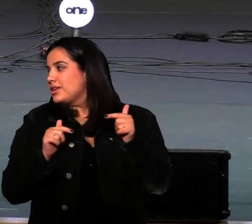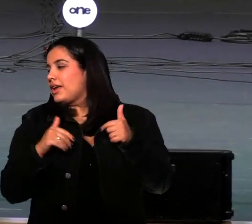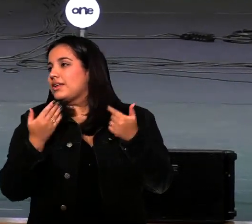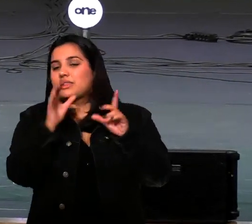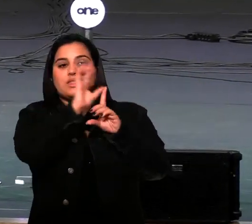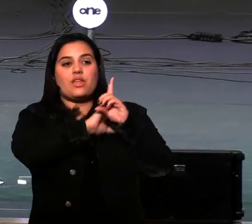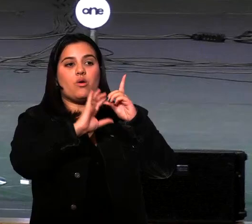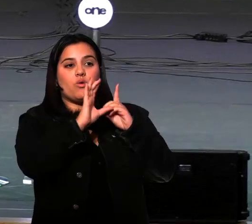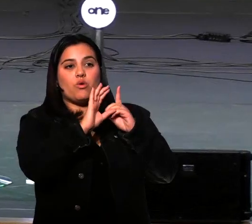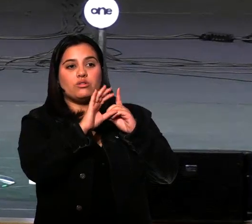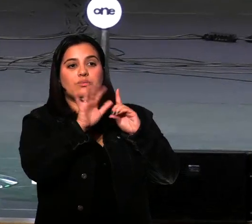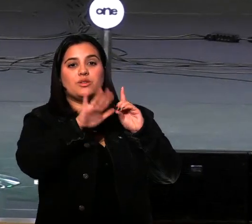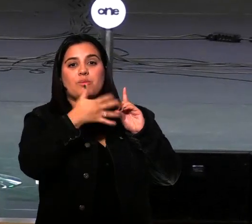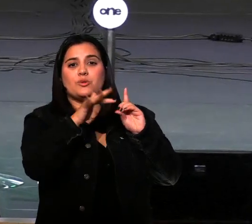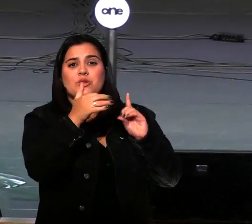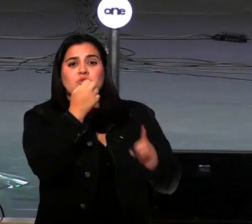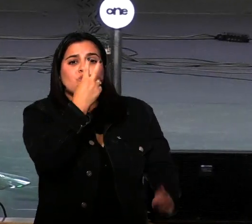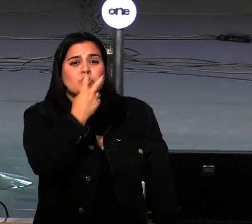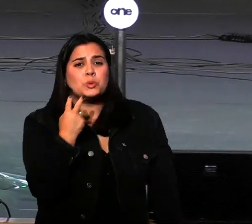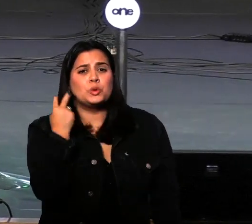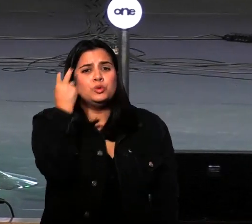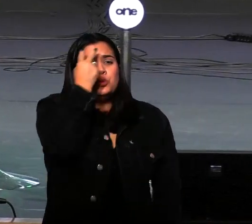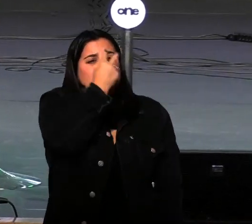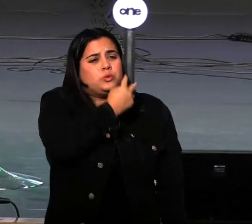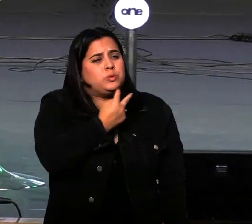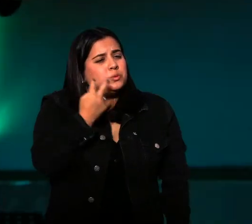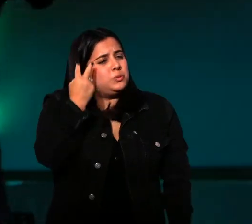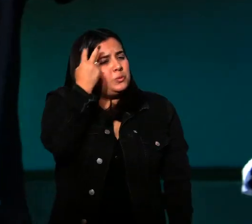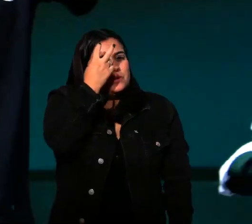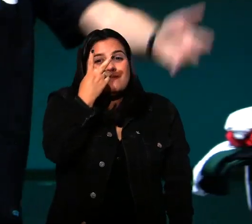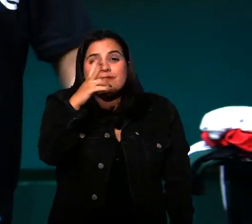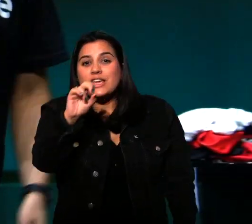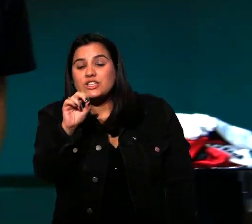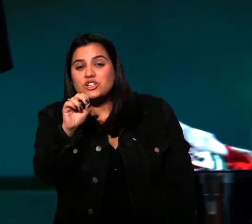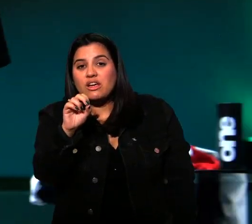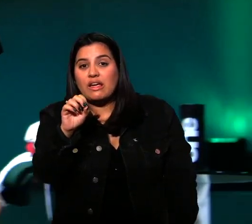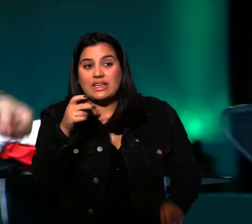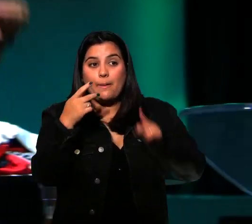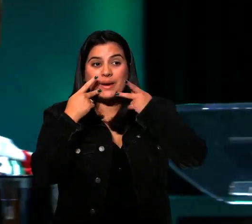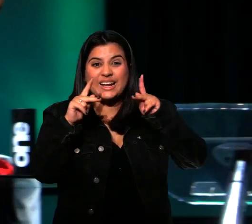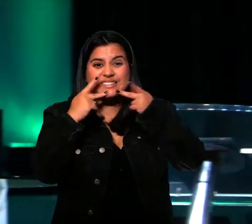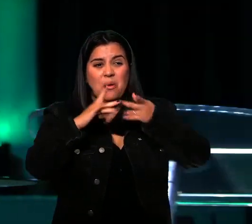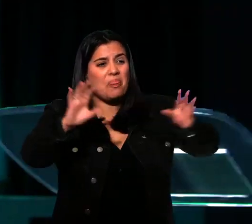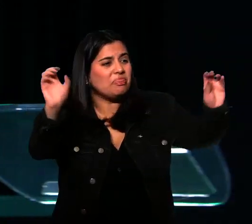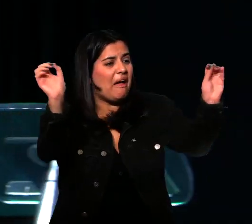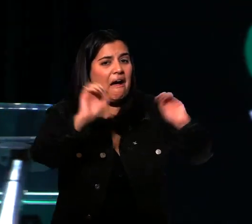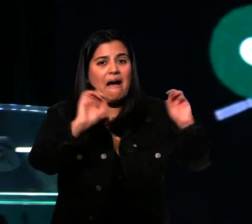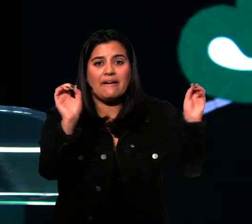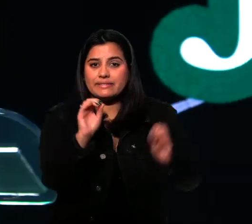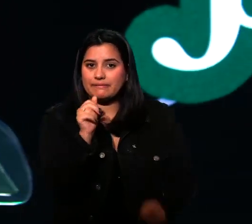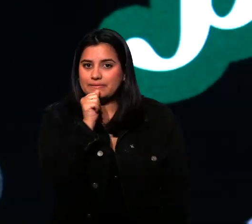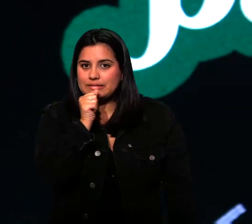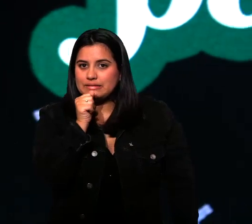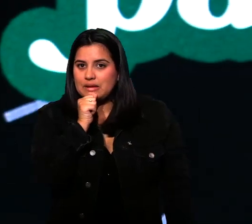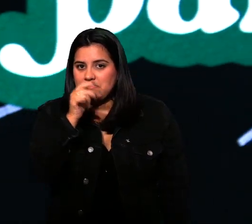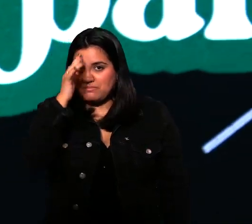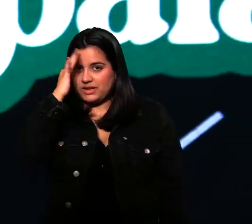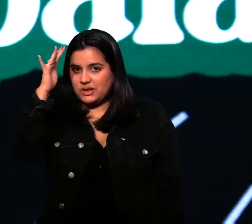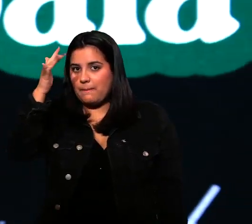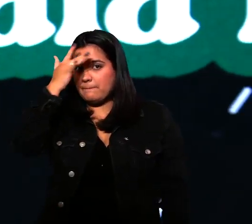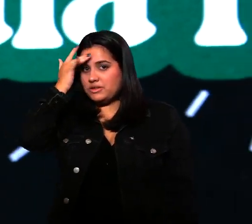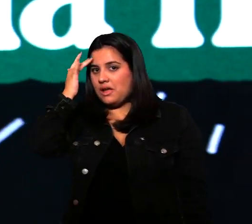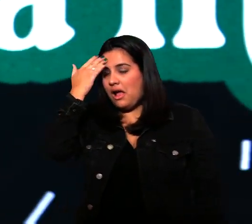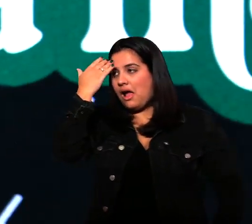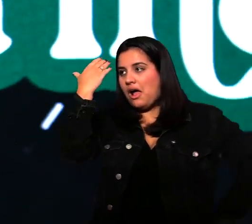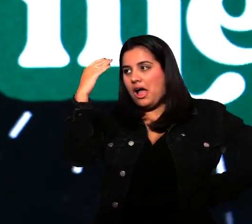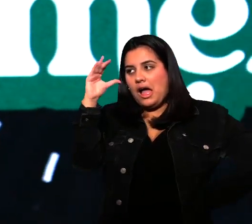dando 2h20, e ainda não tinha nem sinal que ia passar para o pastor para começar a pregar. Pensa, gente, curitibano,